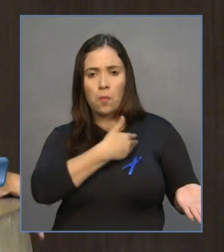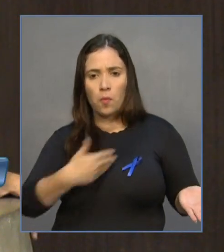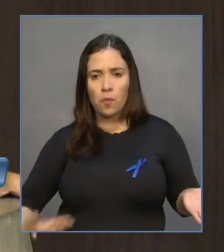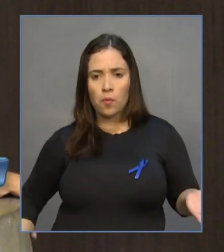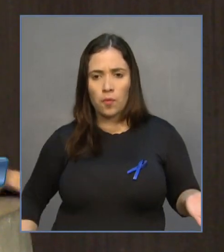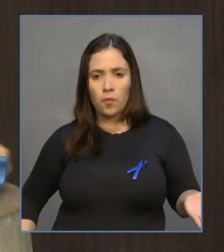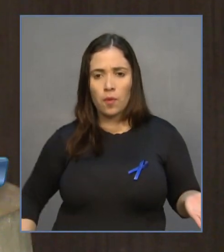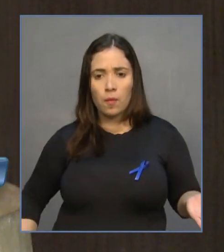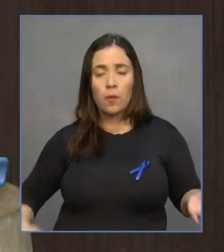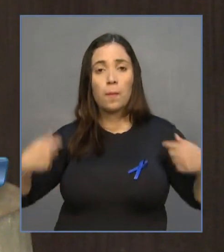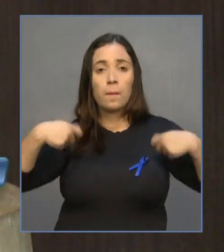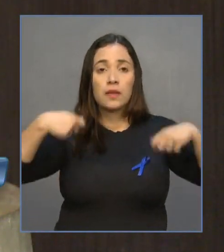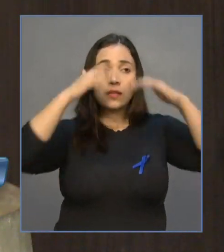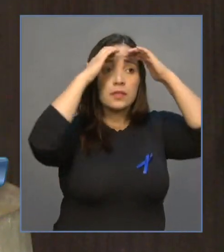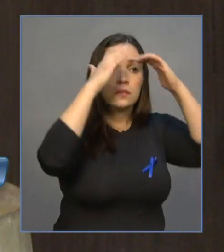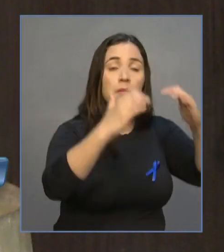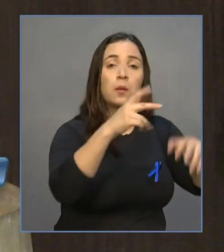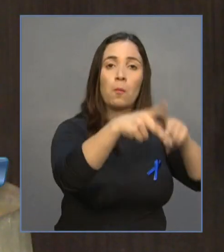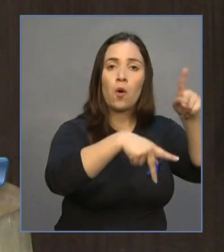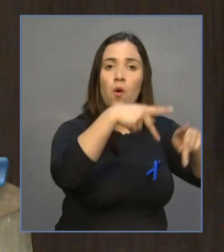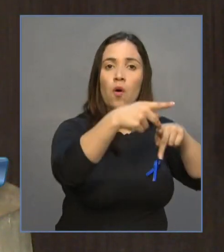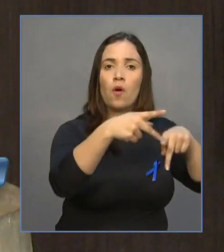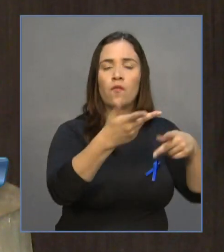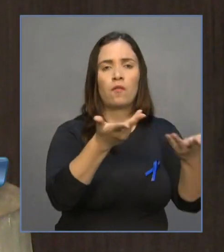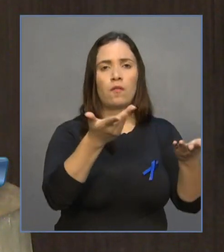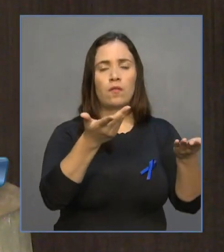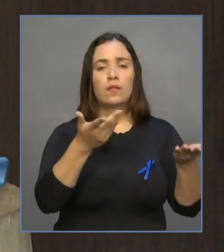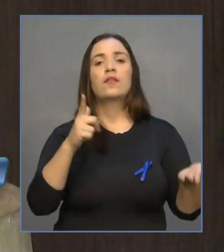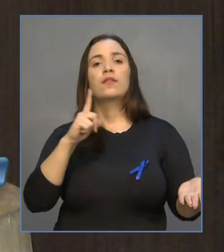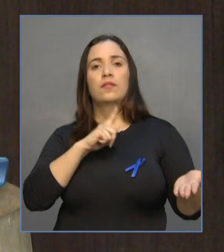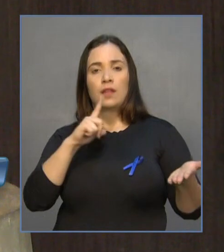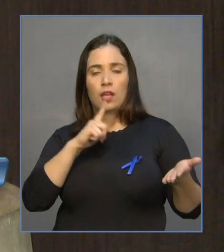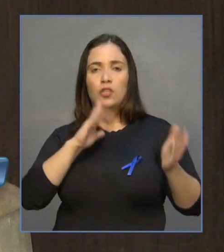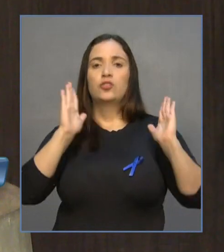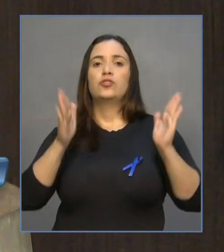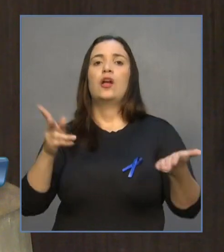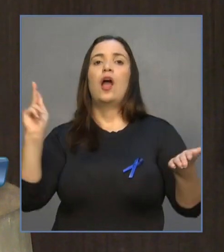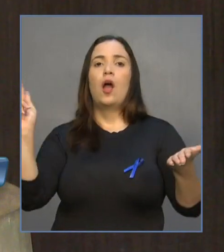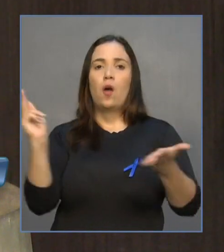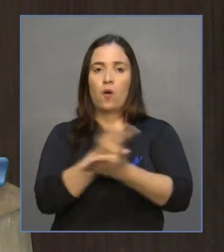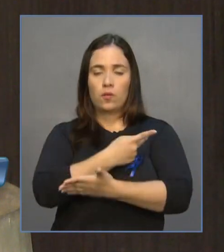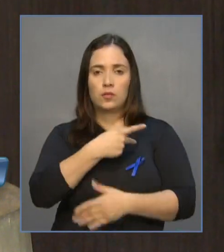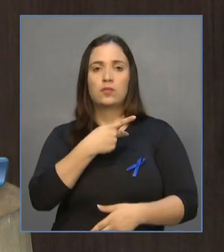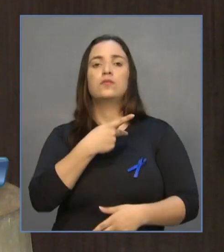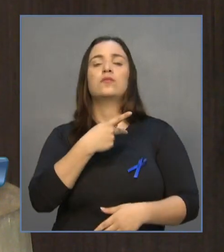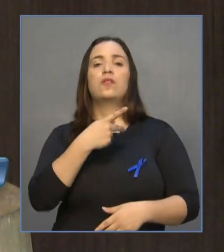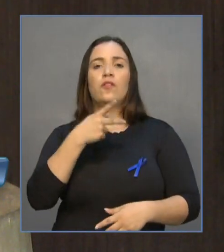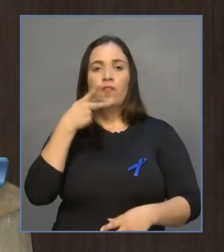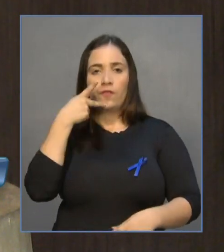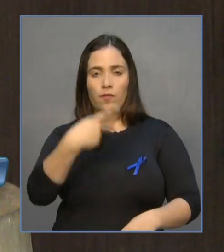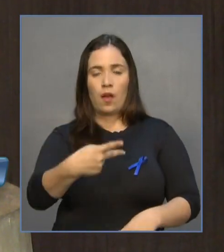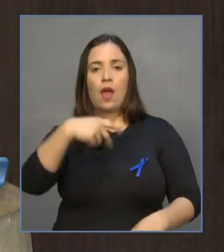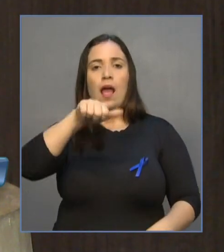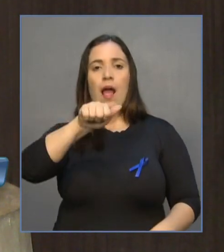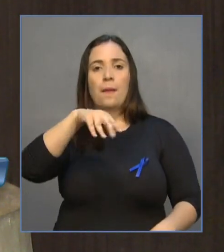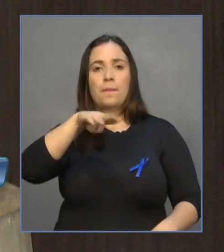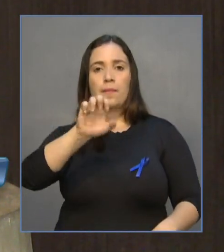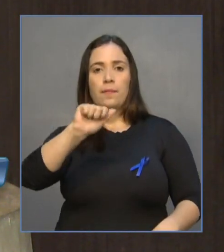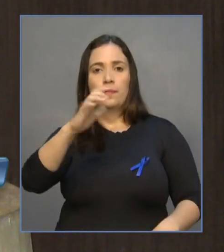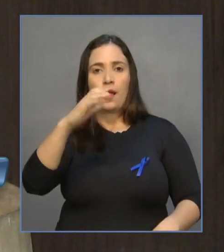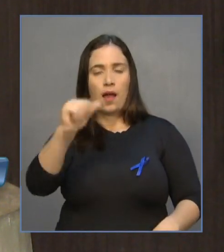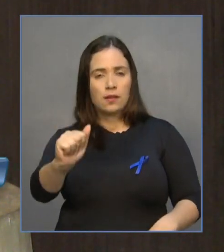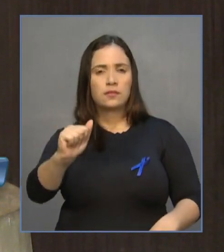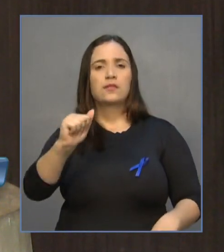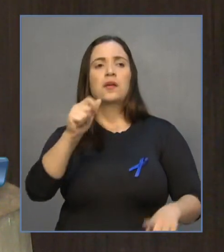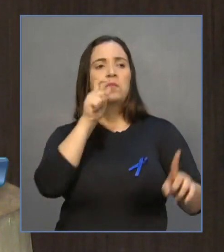para reprimir essas comunidades. Houve relatos de ameaça física, houve relatos de criminalização,